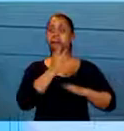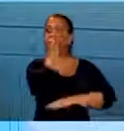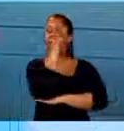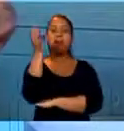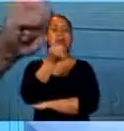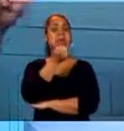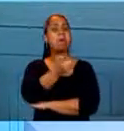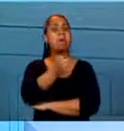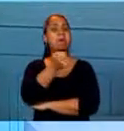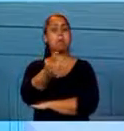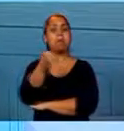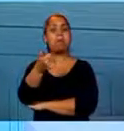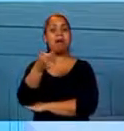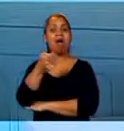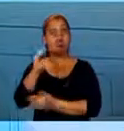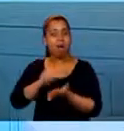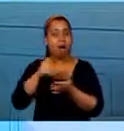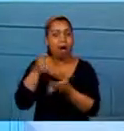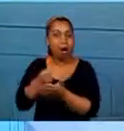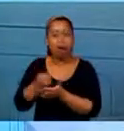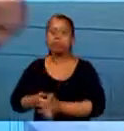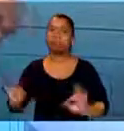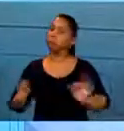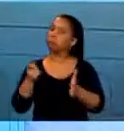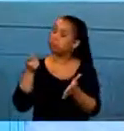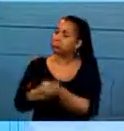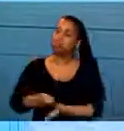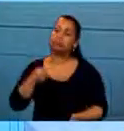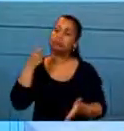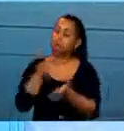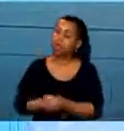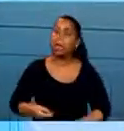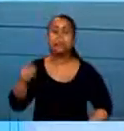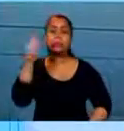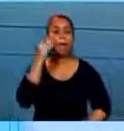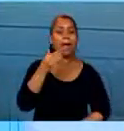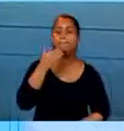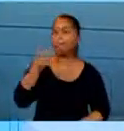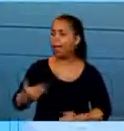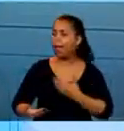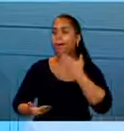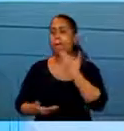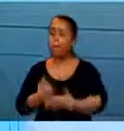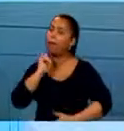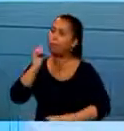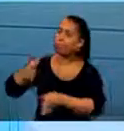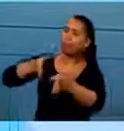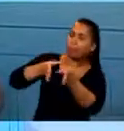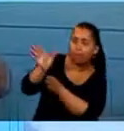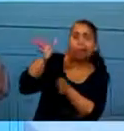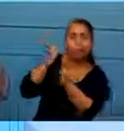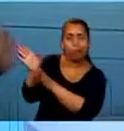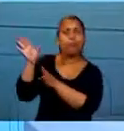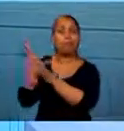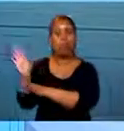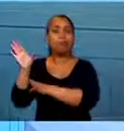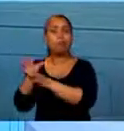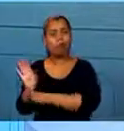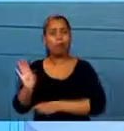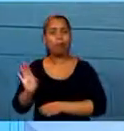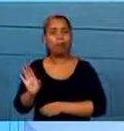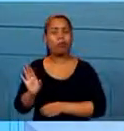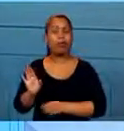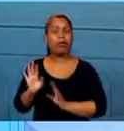arborizada e não é falta de luta, não é falta de tentativa de plantar. Eles